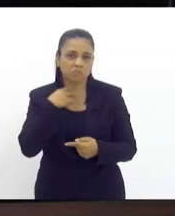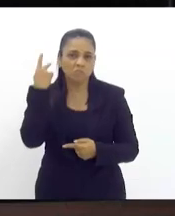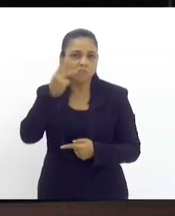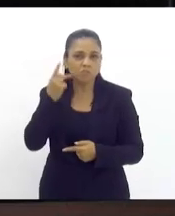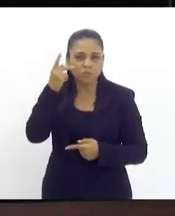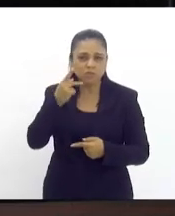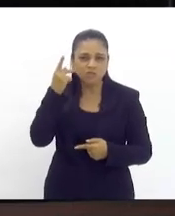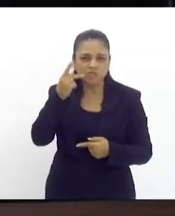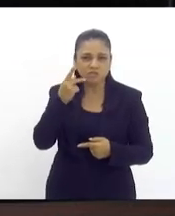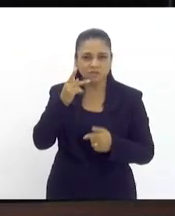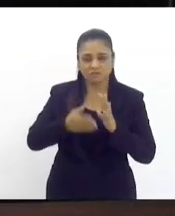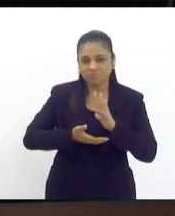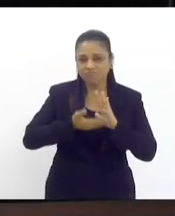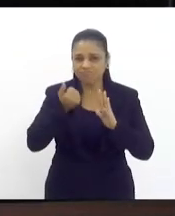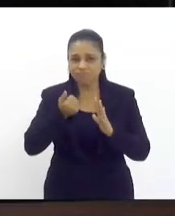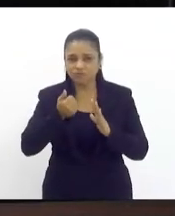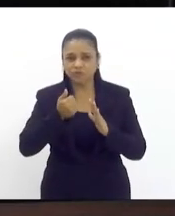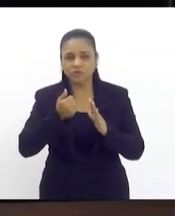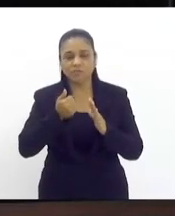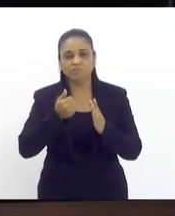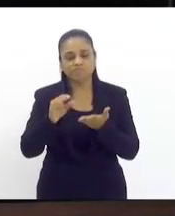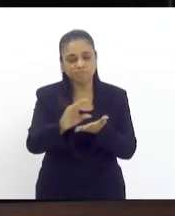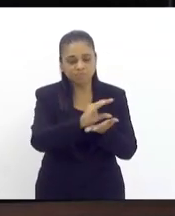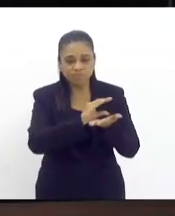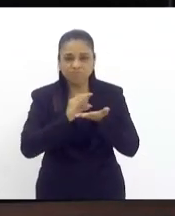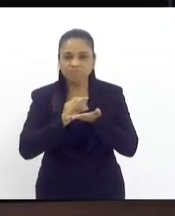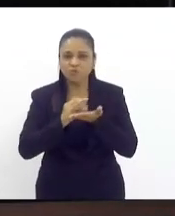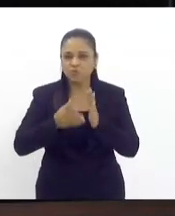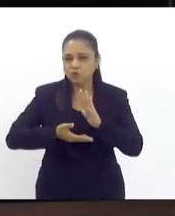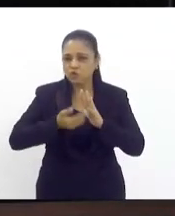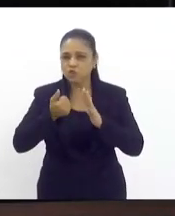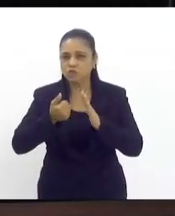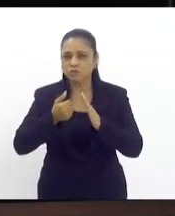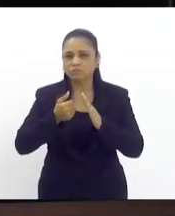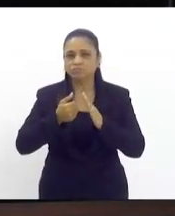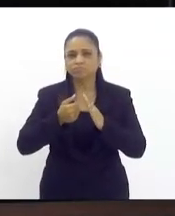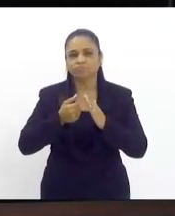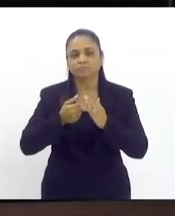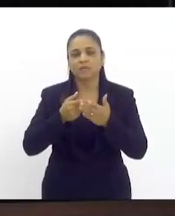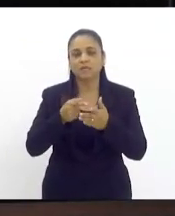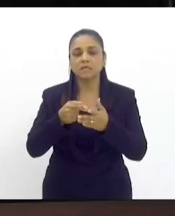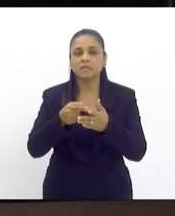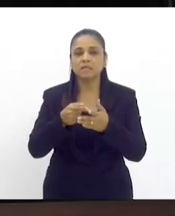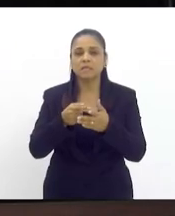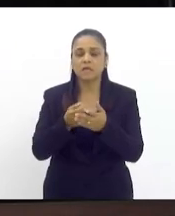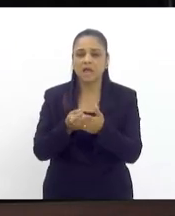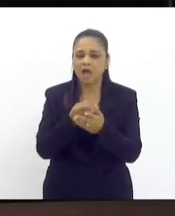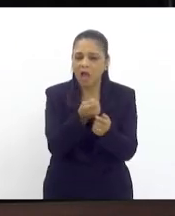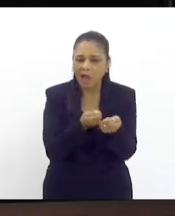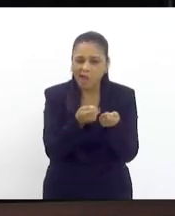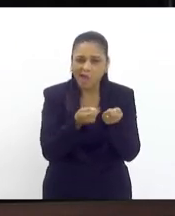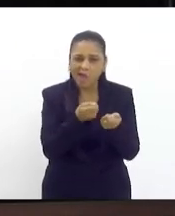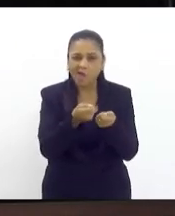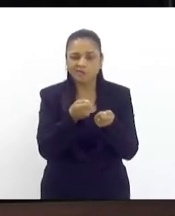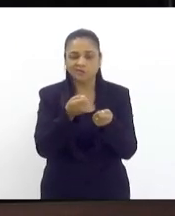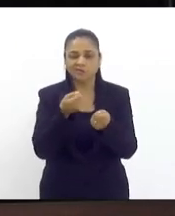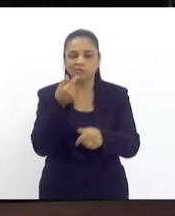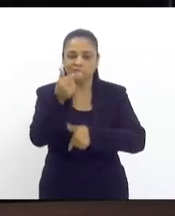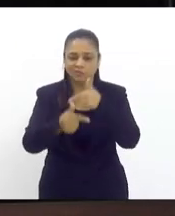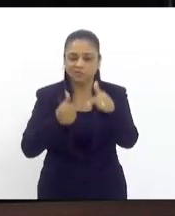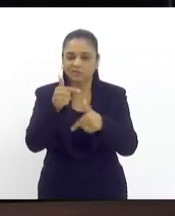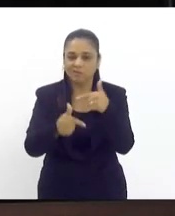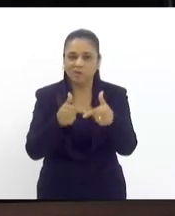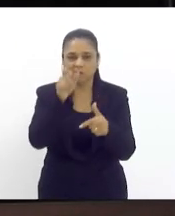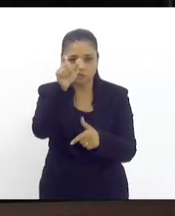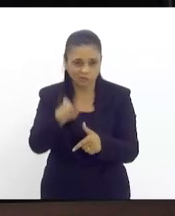que retira recursos né E que abre a possibilidade de arroz fiscal sobre a classe trabalhadora no seu conjunto